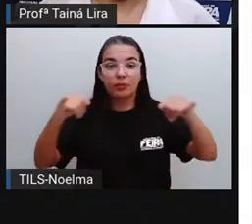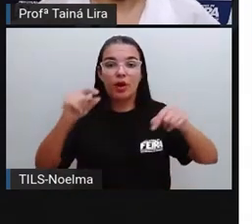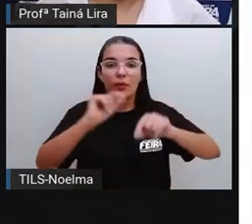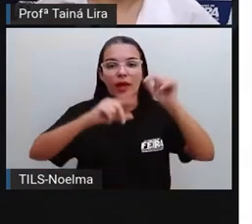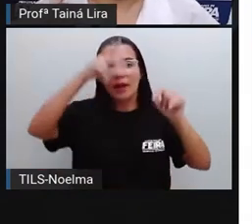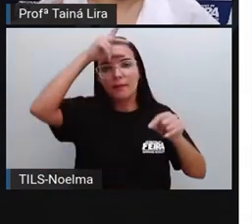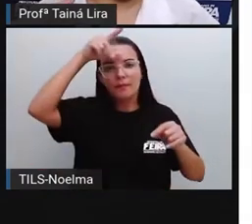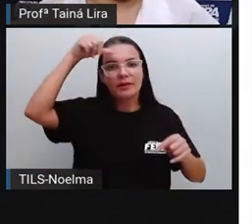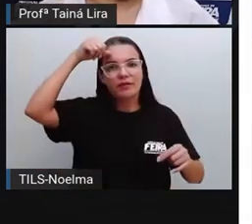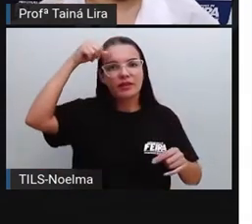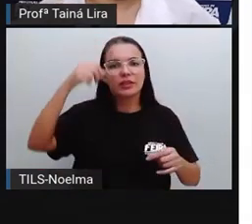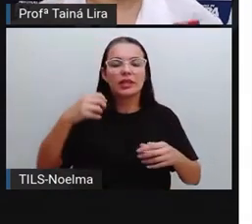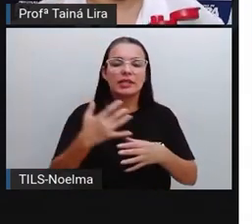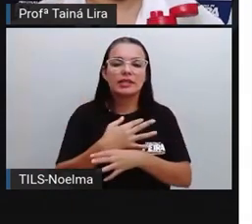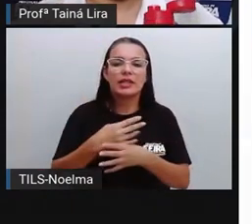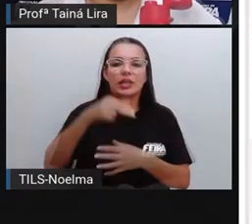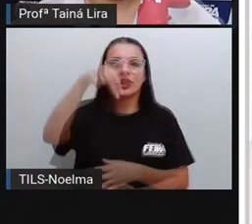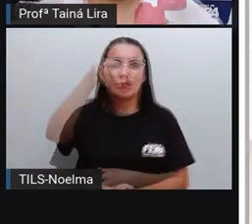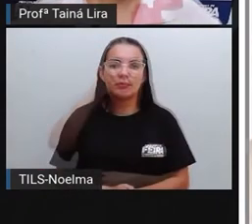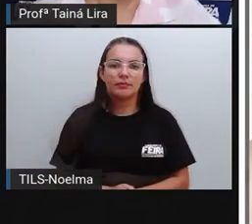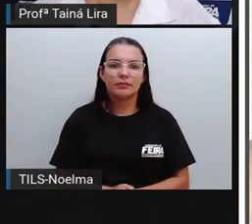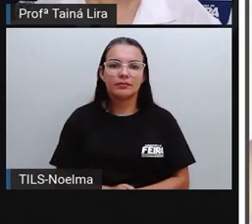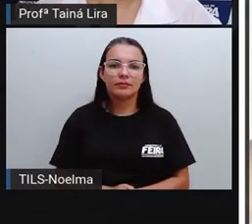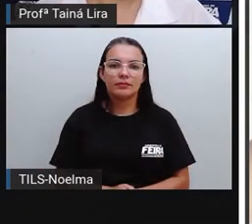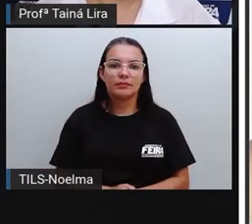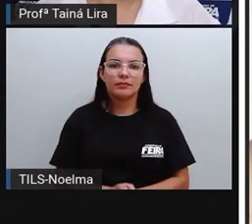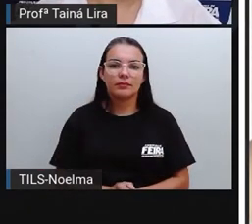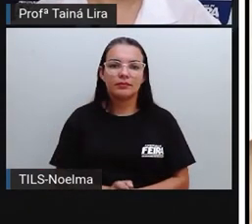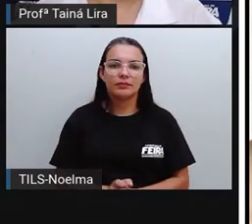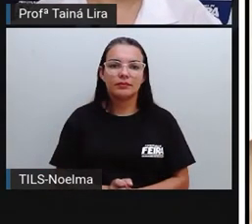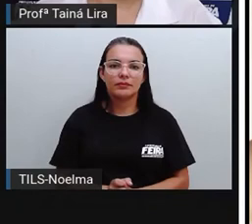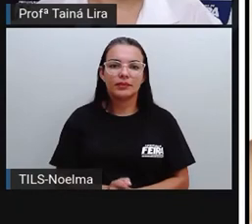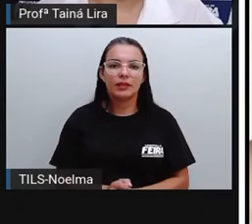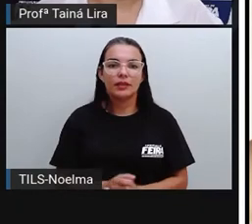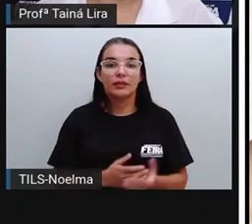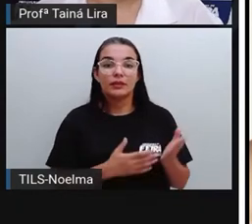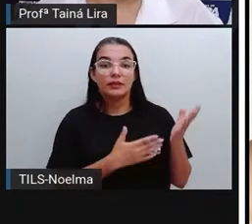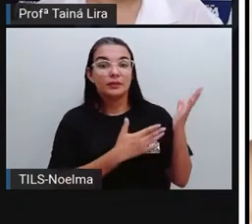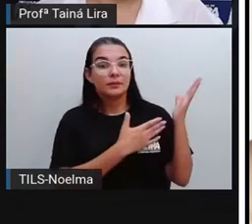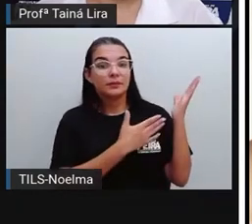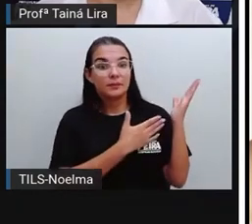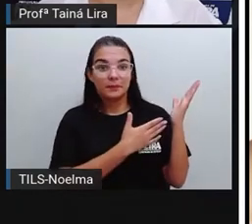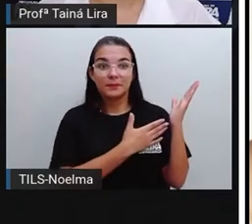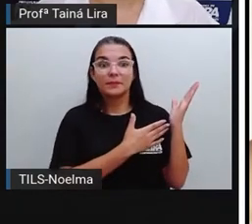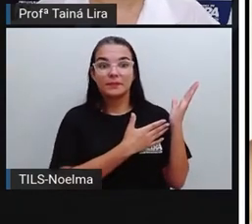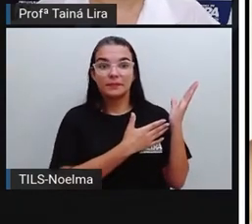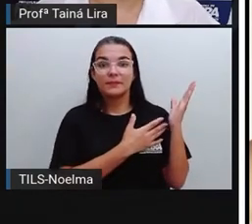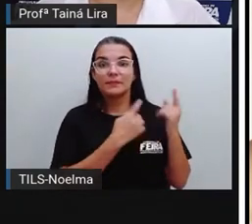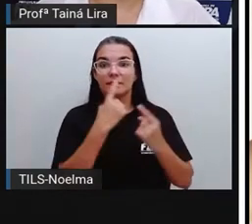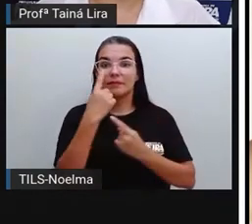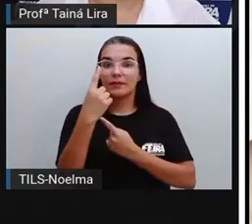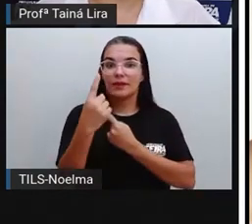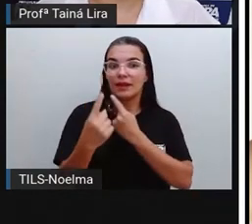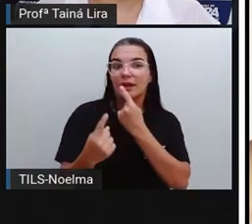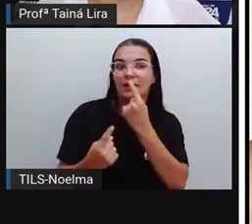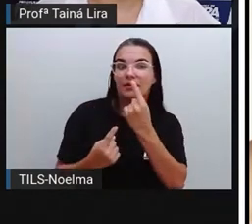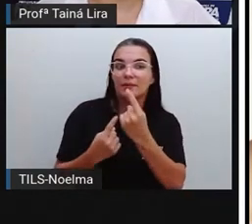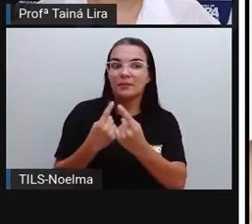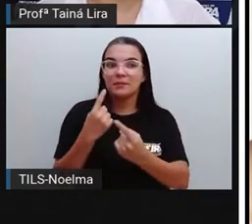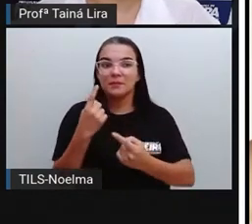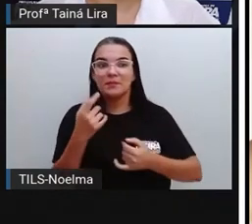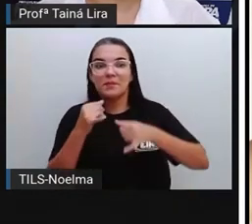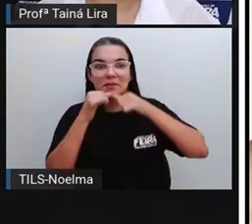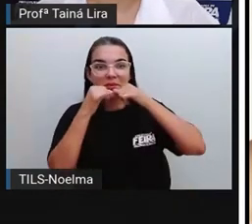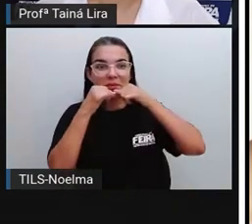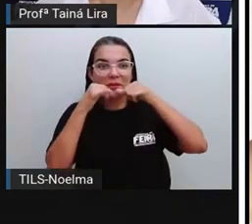de Nova Serrana, tá bom? E a gente também tem, ó, algumas propagandas